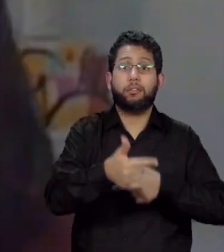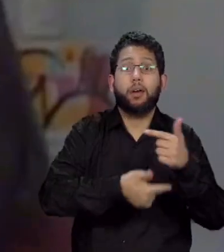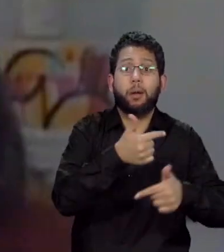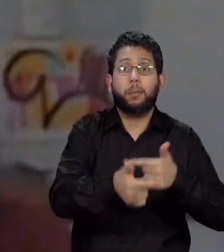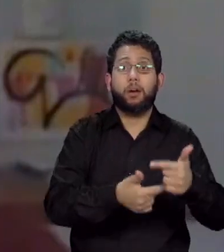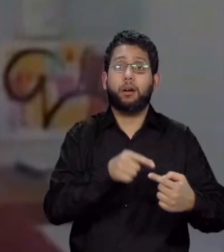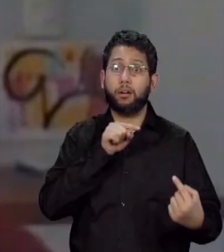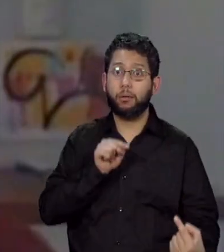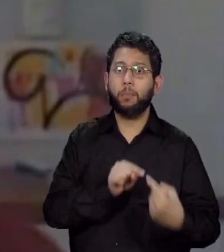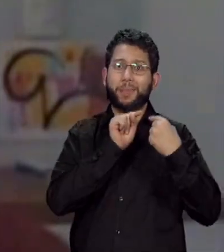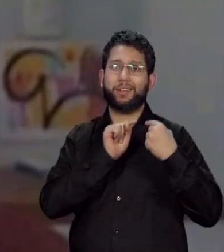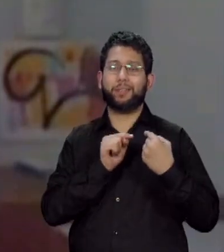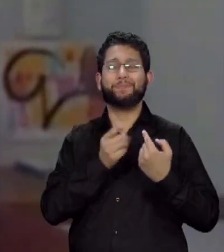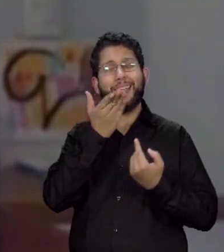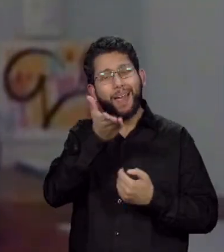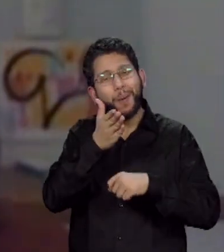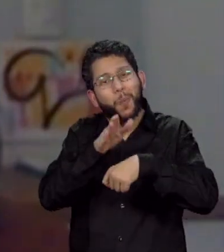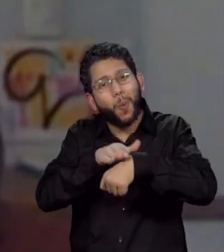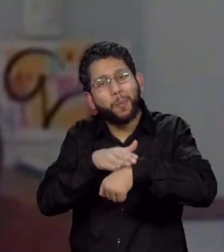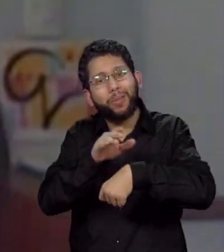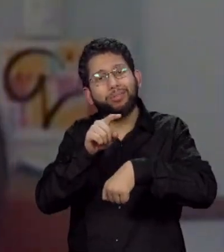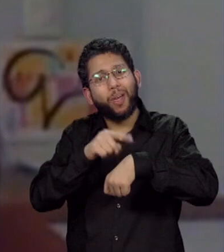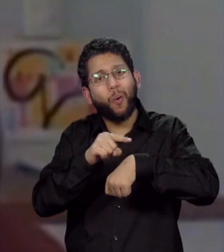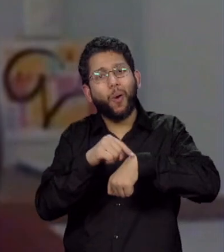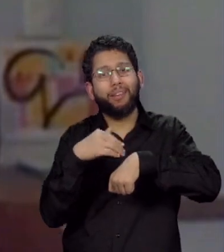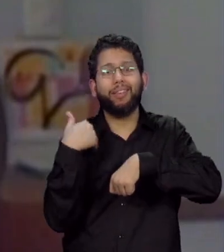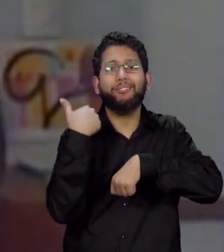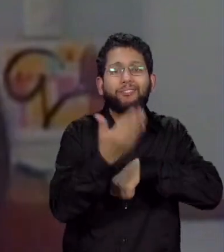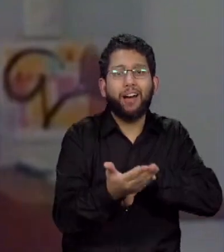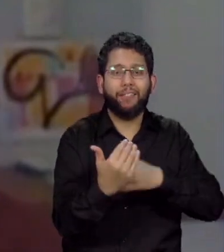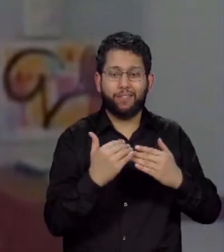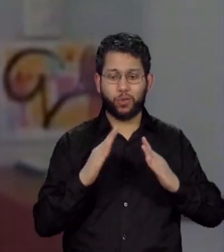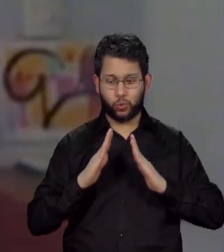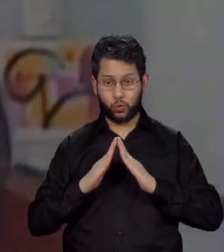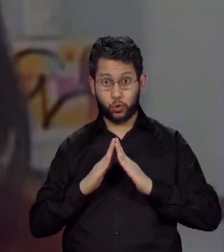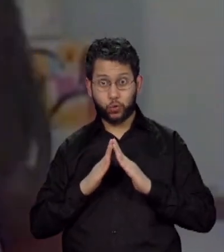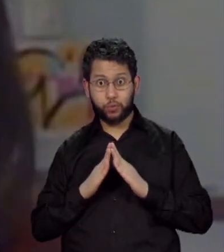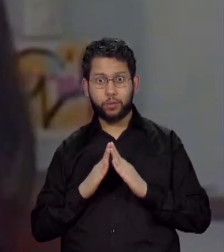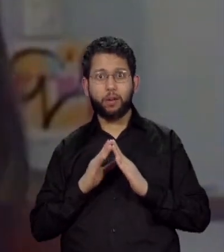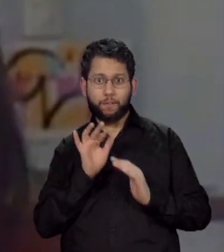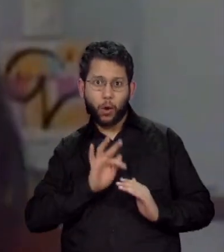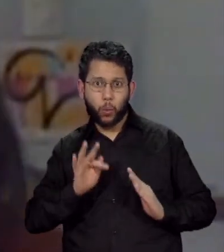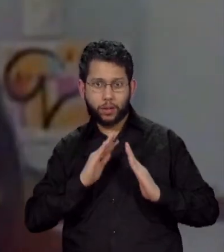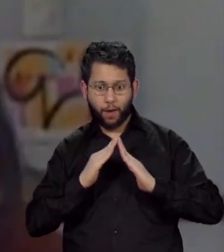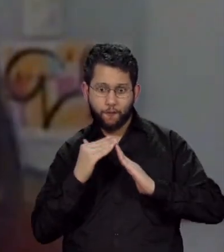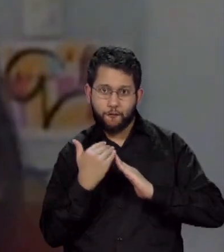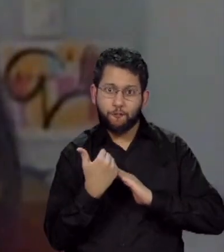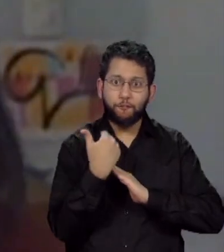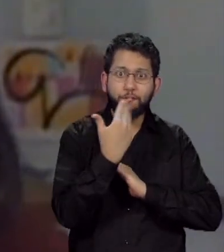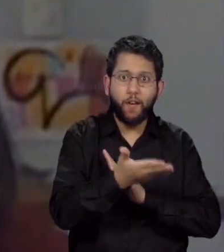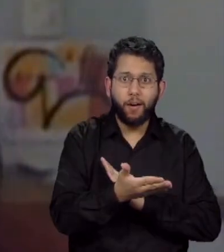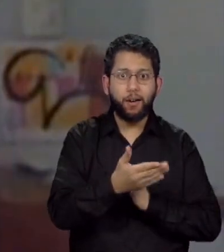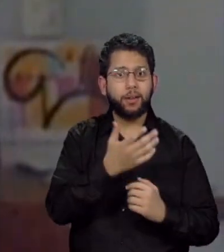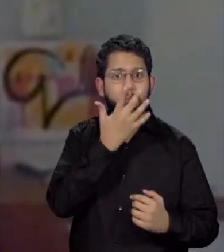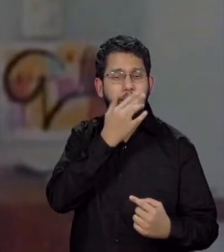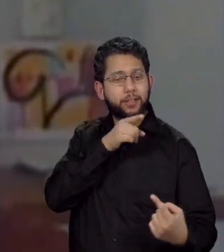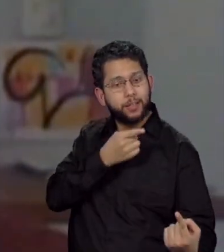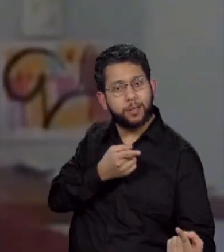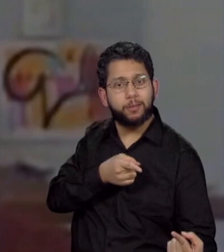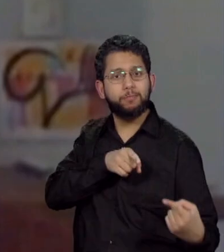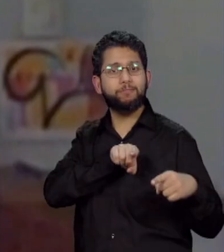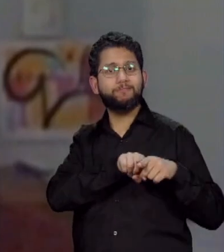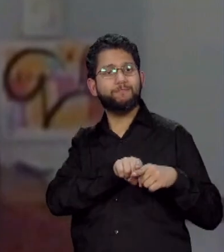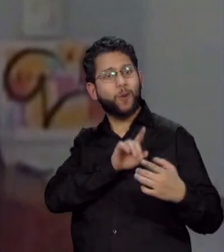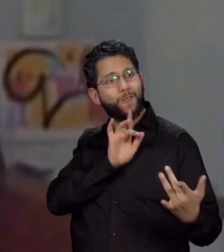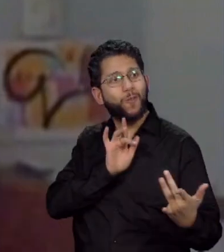E é nesse momento em que o aluno se vê obrigado, né, uma disciplina obrigatória, a ter que se lançar no